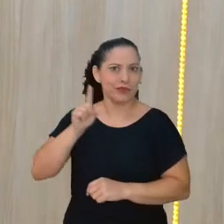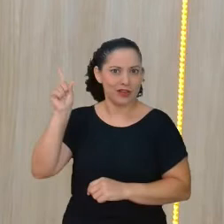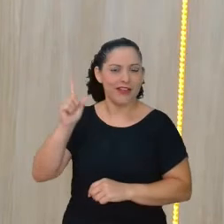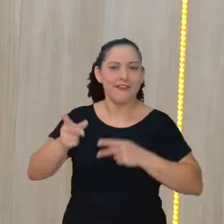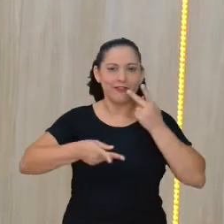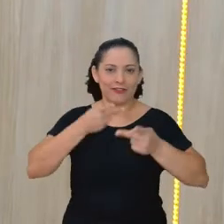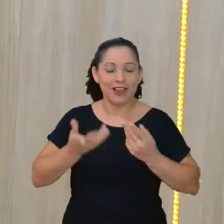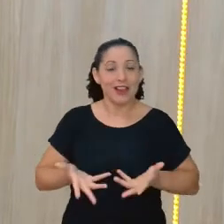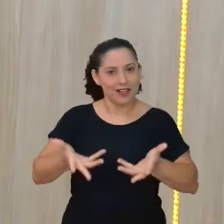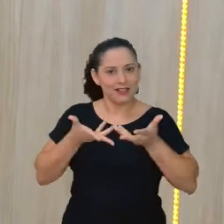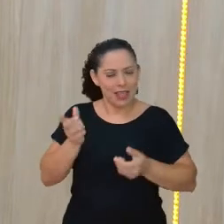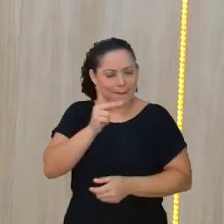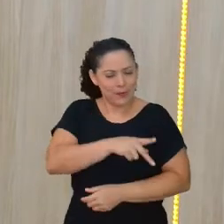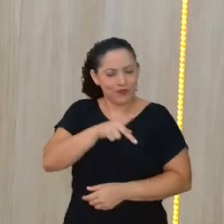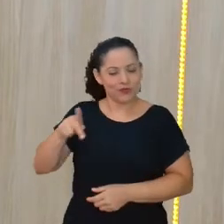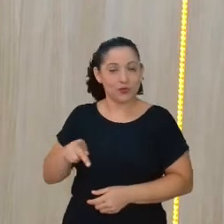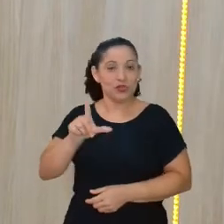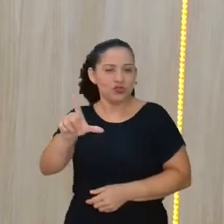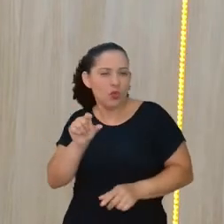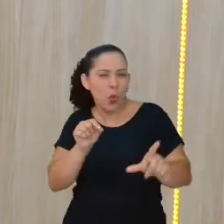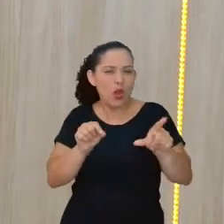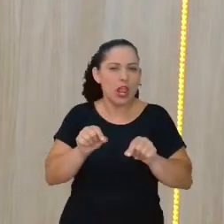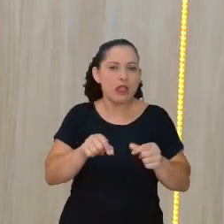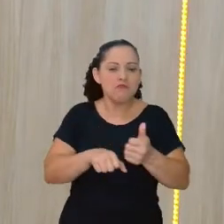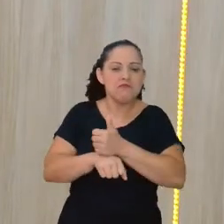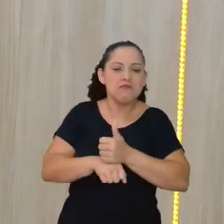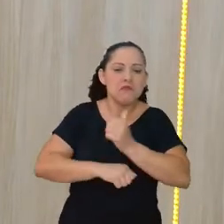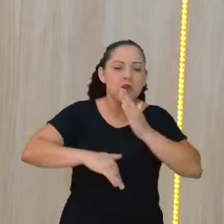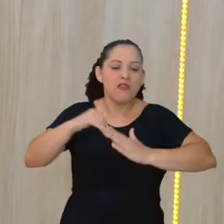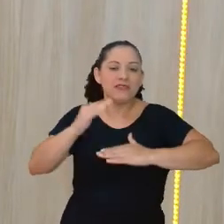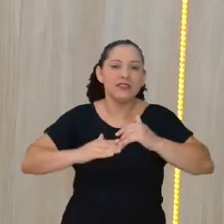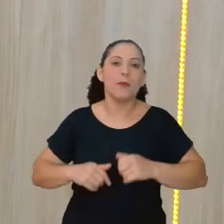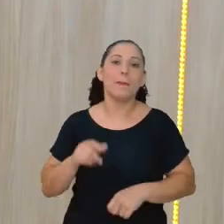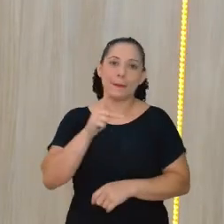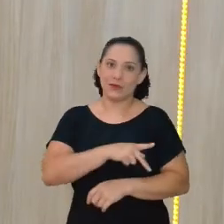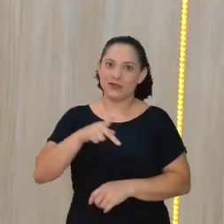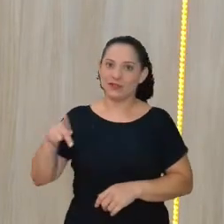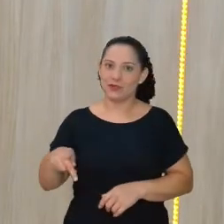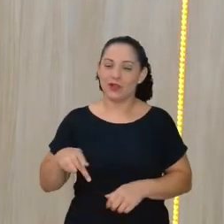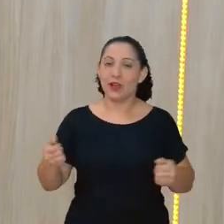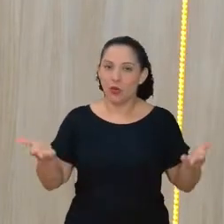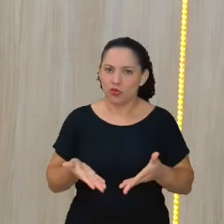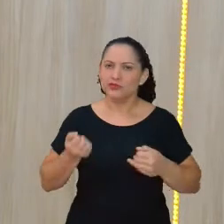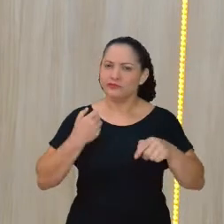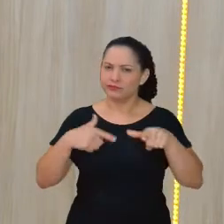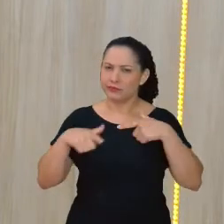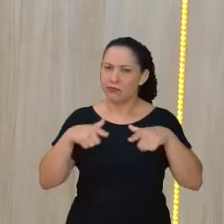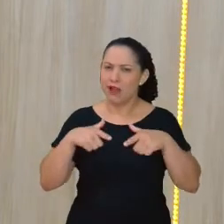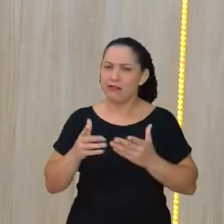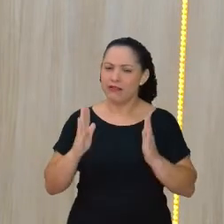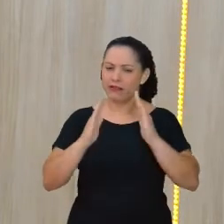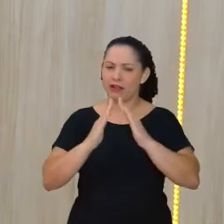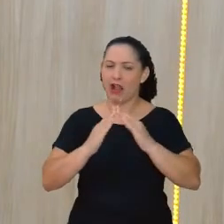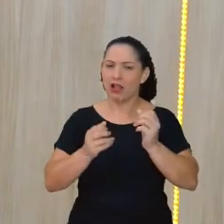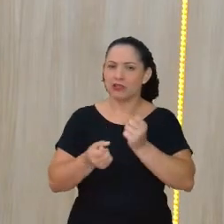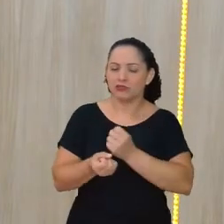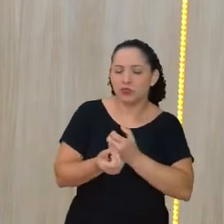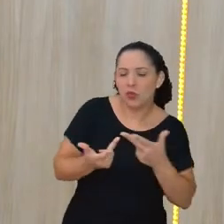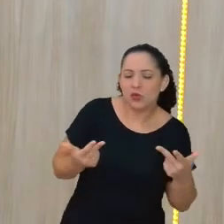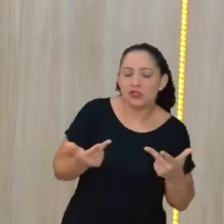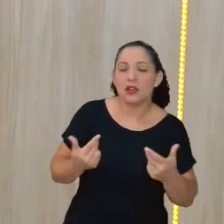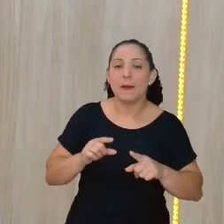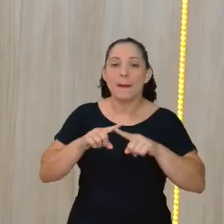ser professora, se pudesse escolher, seria professora. Hoje ela é doméstica, não é, Jonas? E ela falou no